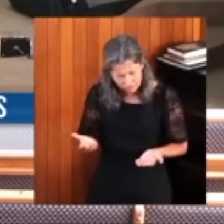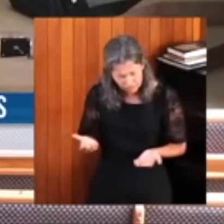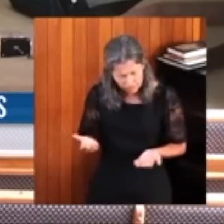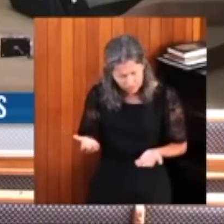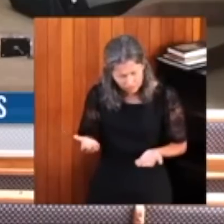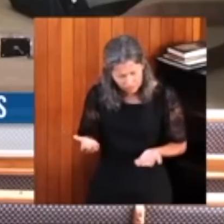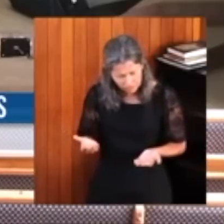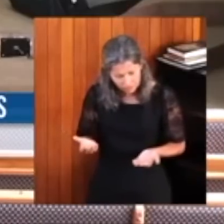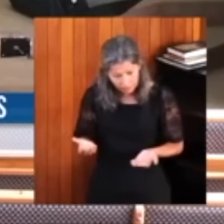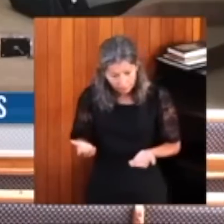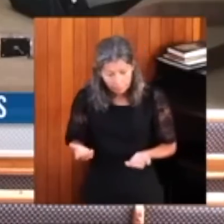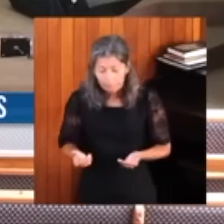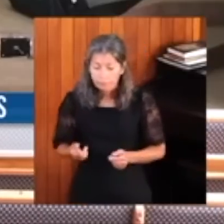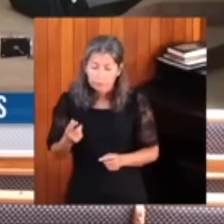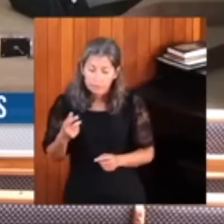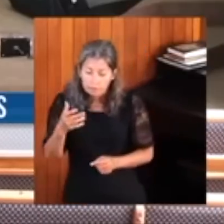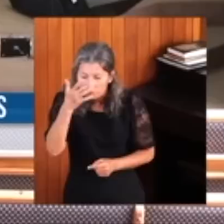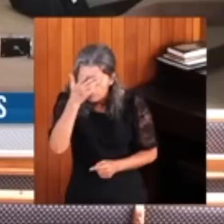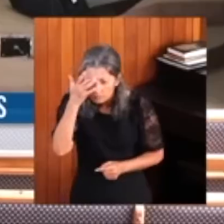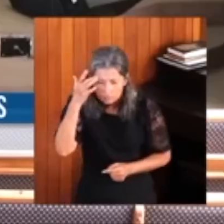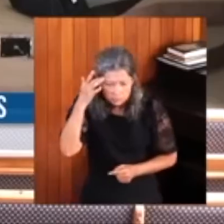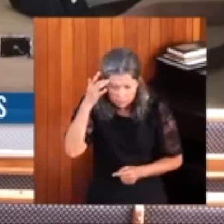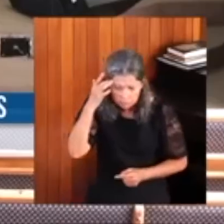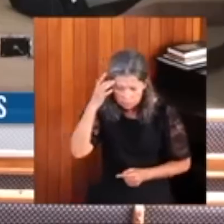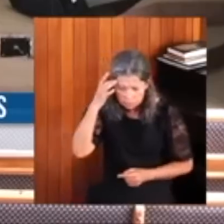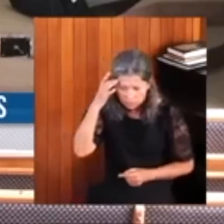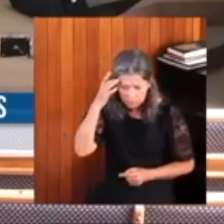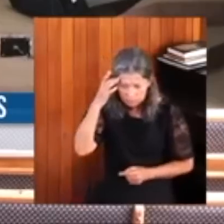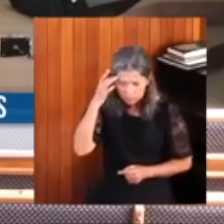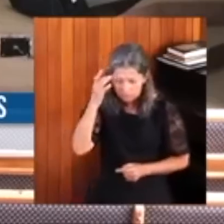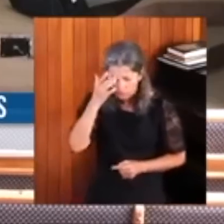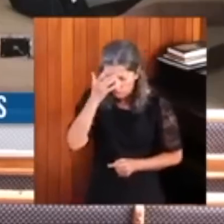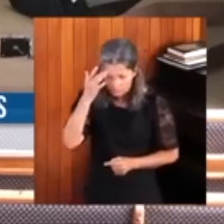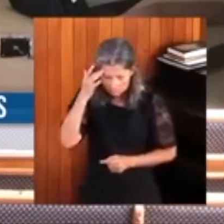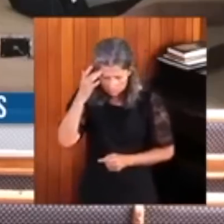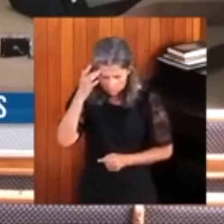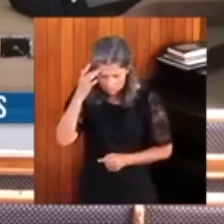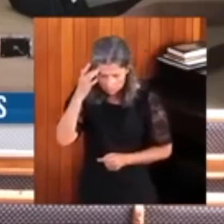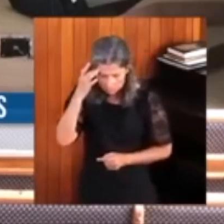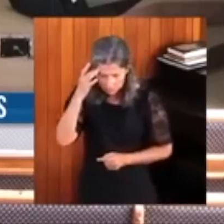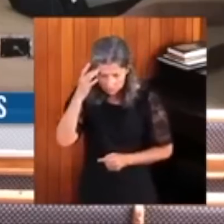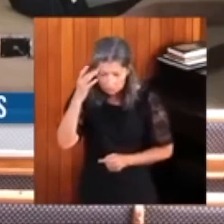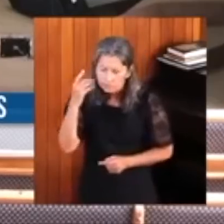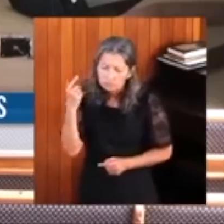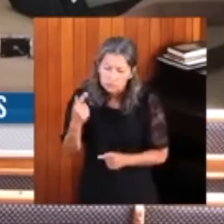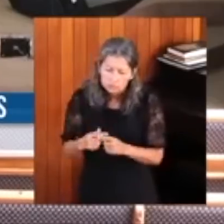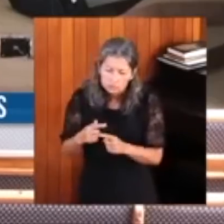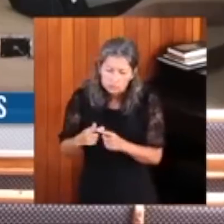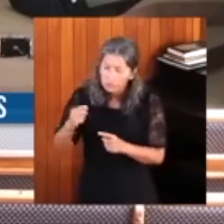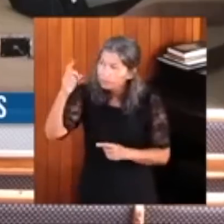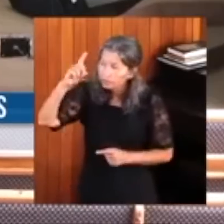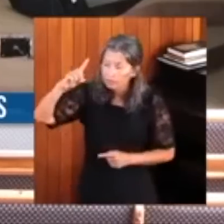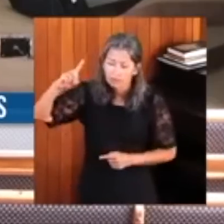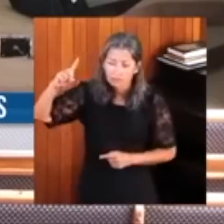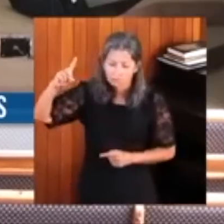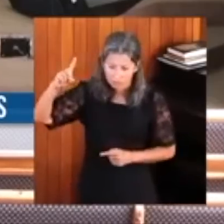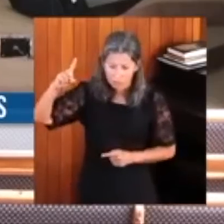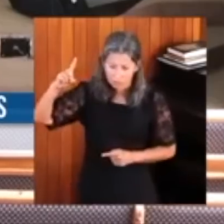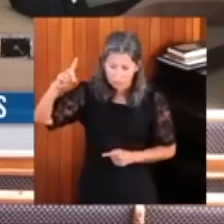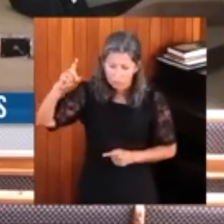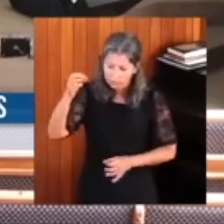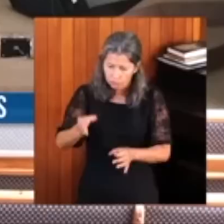vários mártires, homens e mulheres que morreram por sua fé. Deus não deixou passar em branco isso, gente. Eles estão